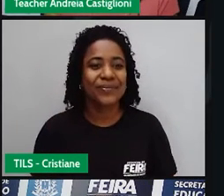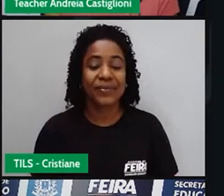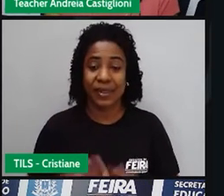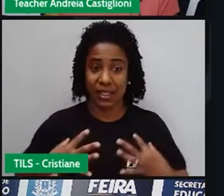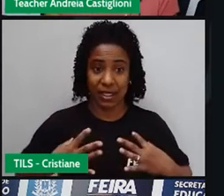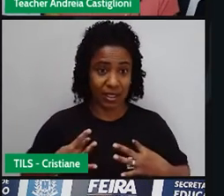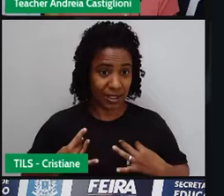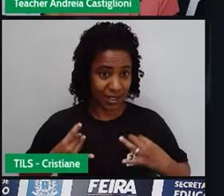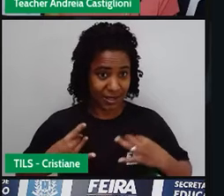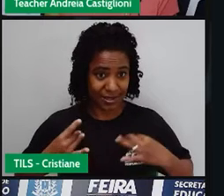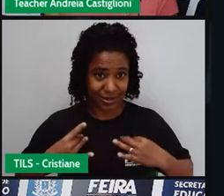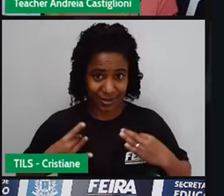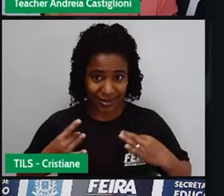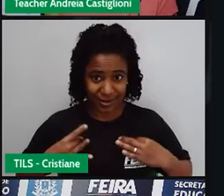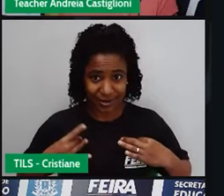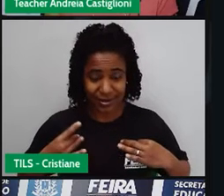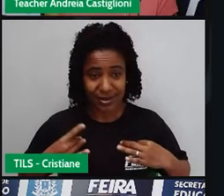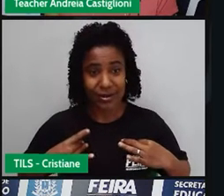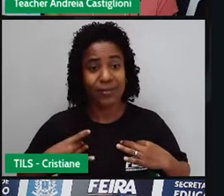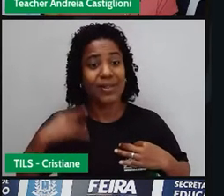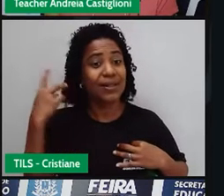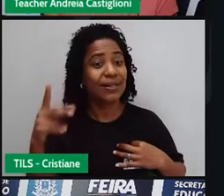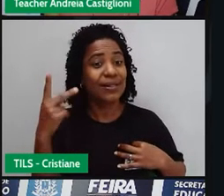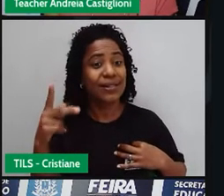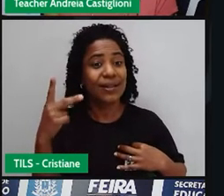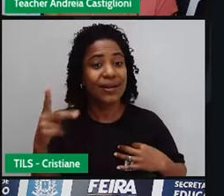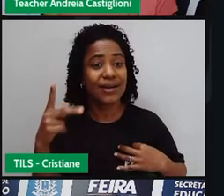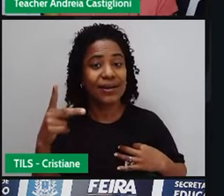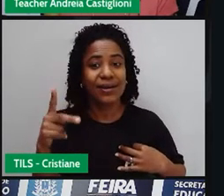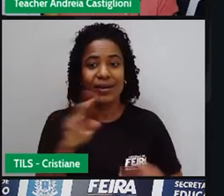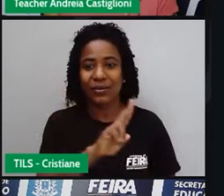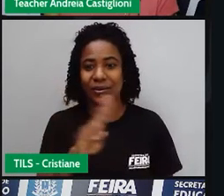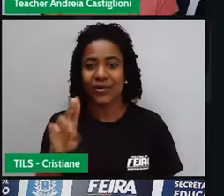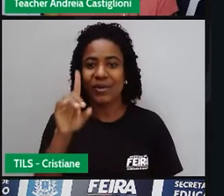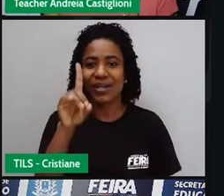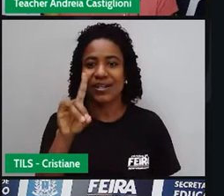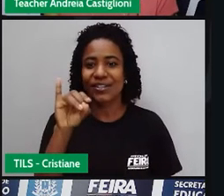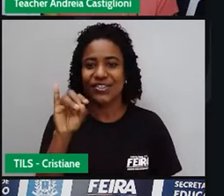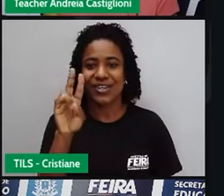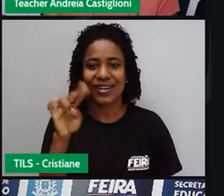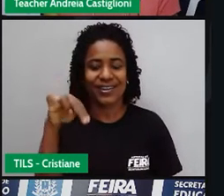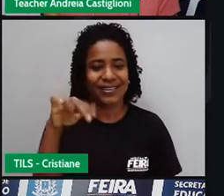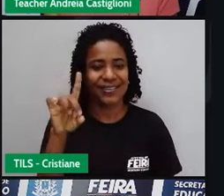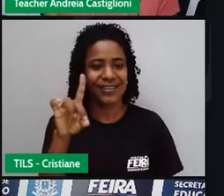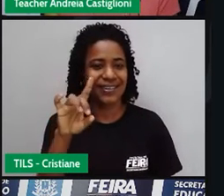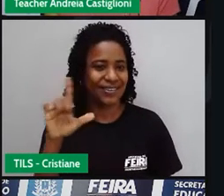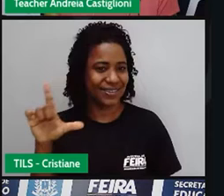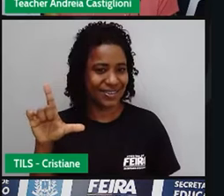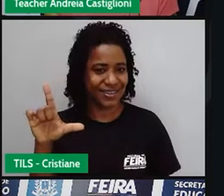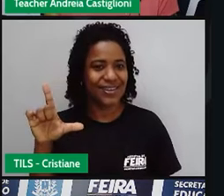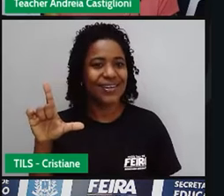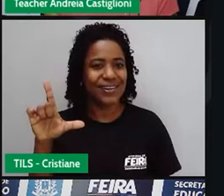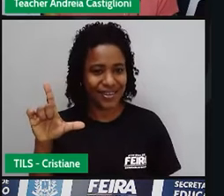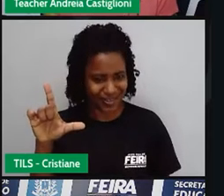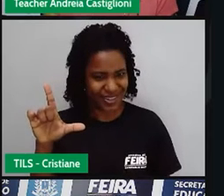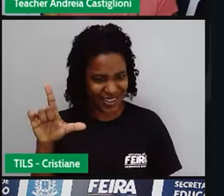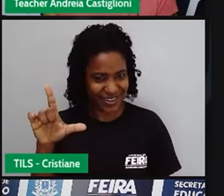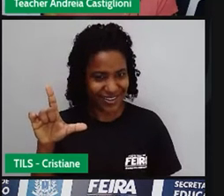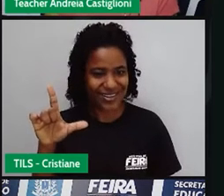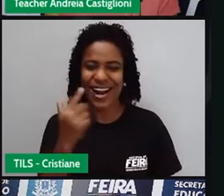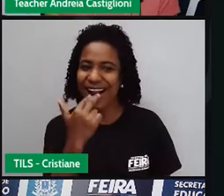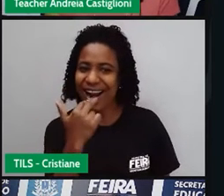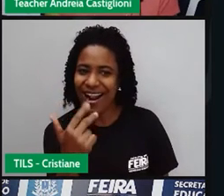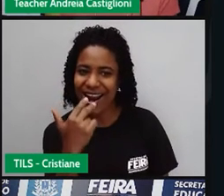roupa específica dela se chama grandão grandão pensam um pouco estranho